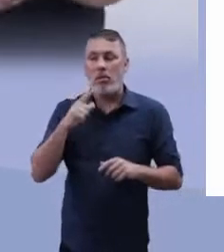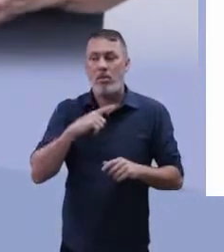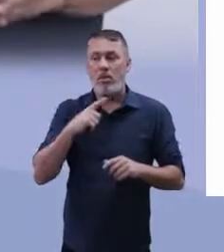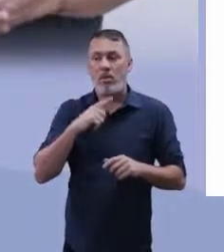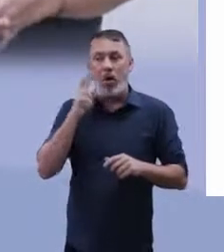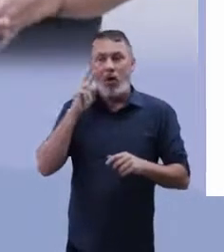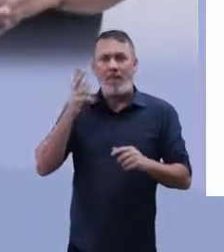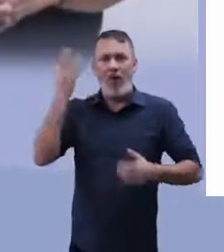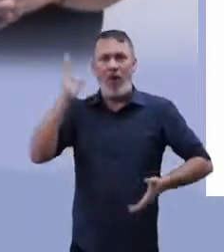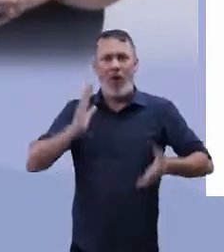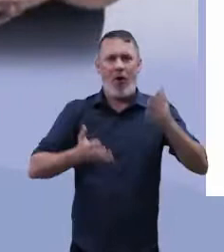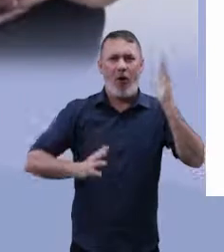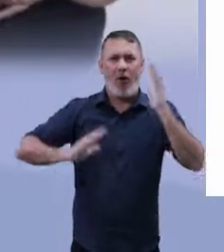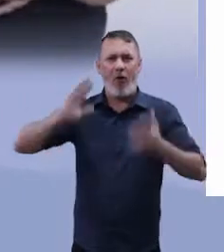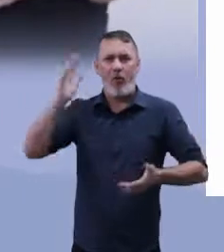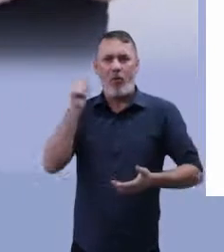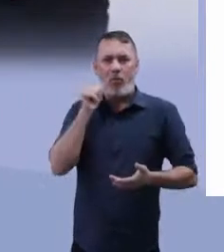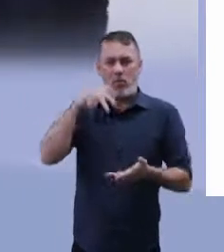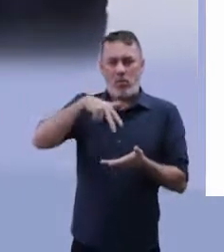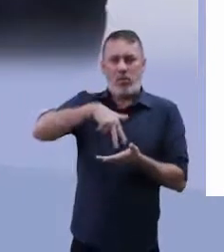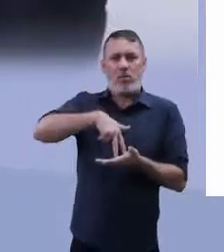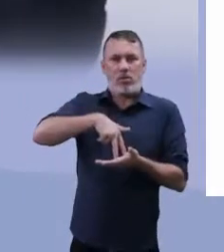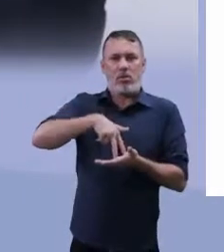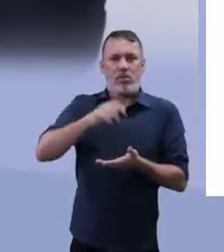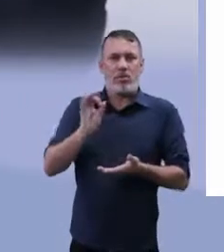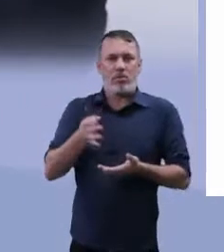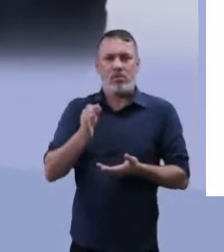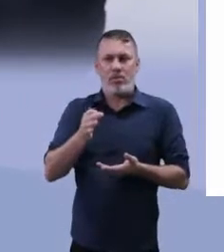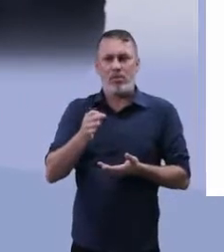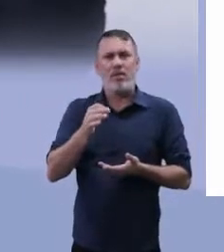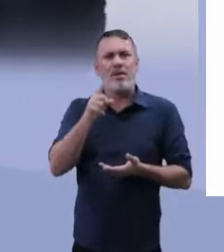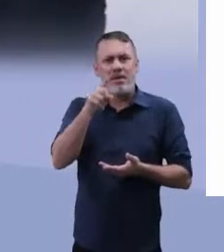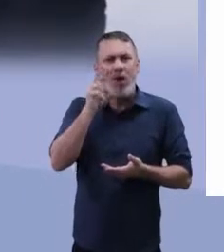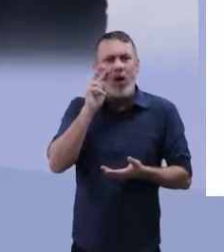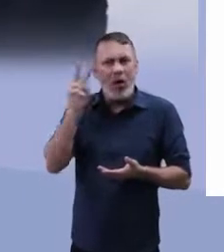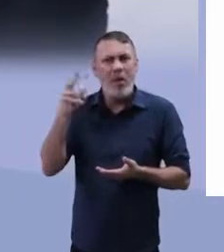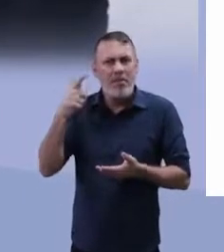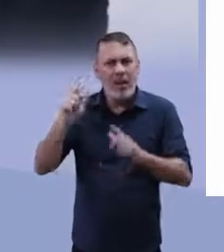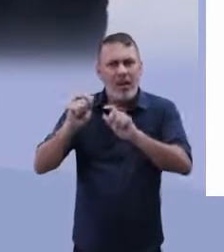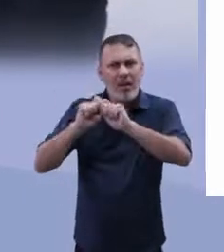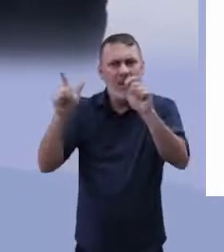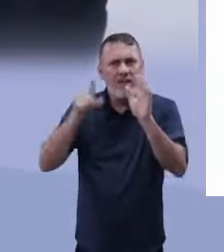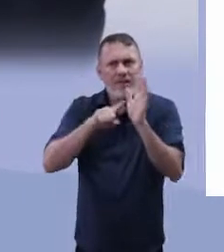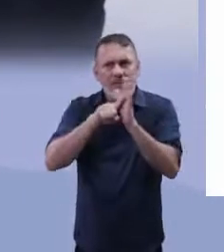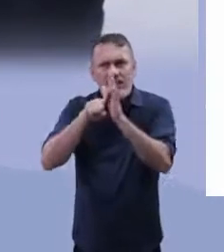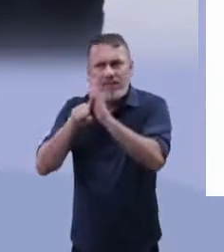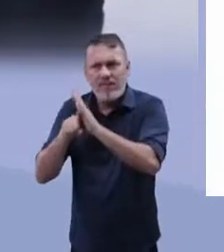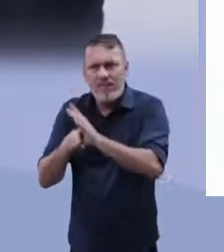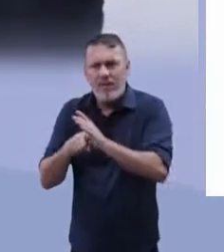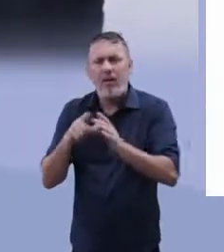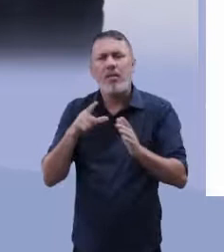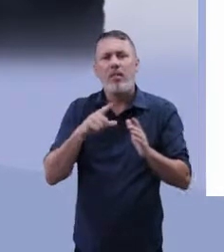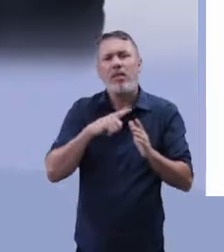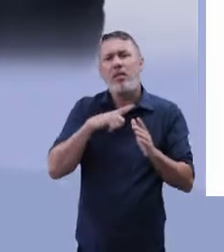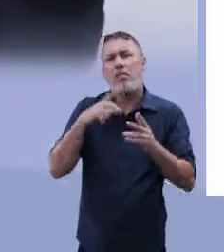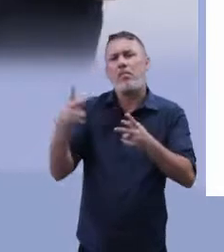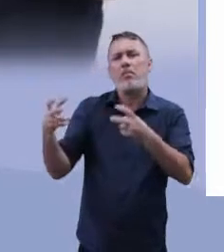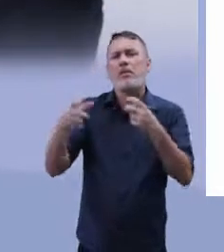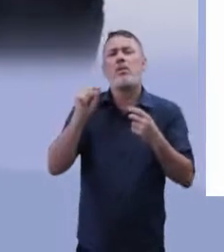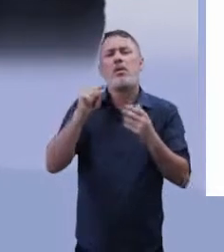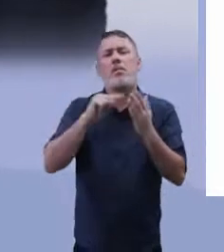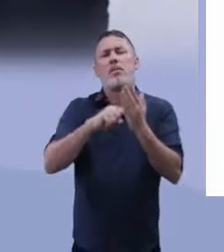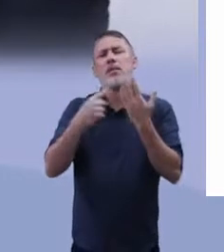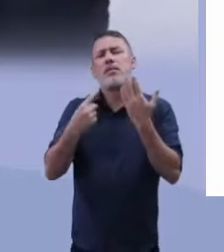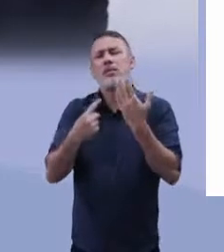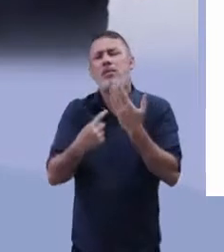meio das labaredas, no meio do fogo. Olhando ainda mais, você vê, a partir de